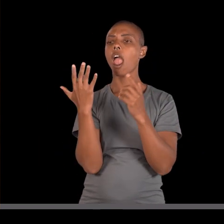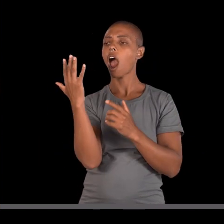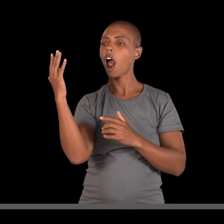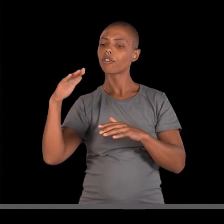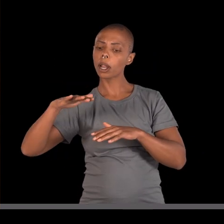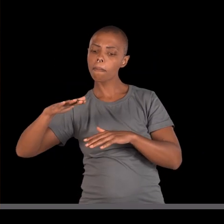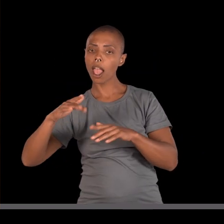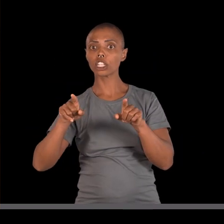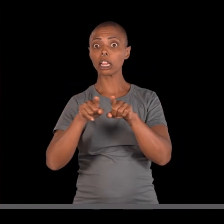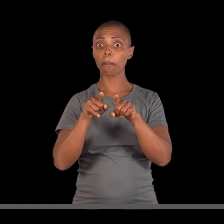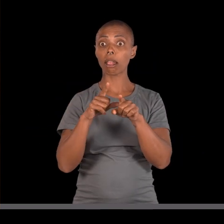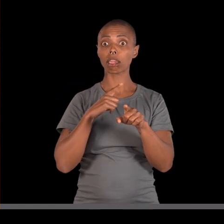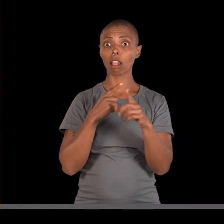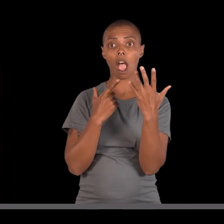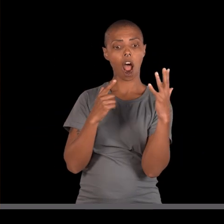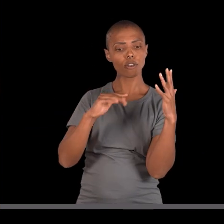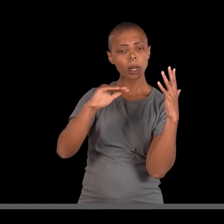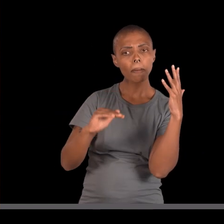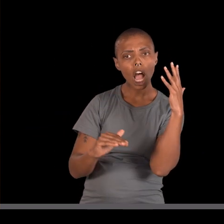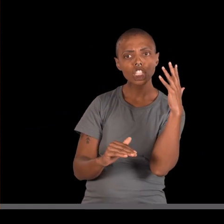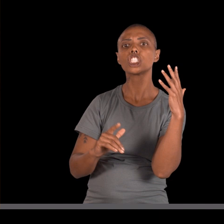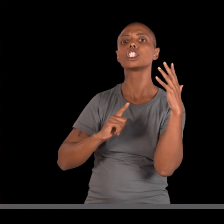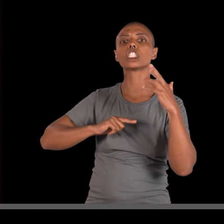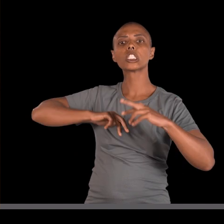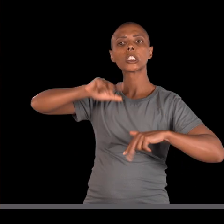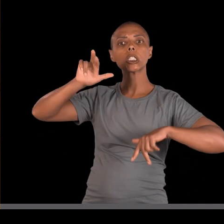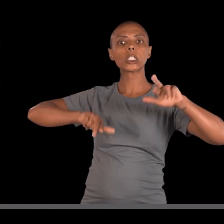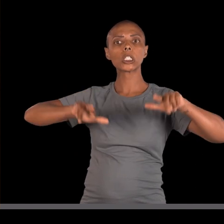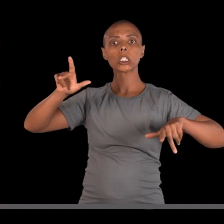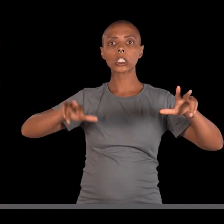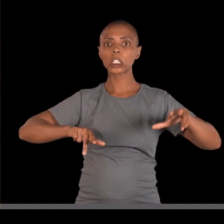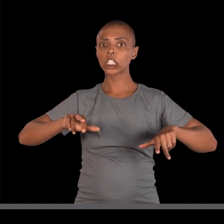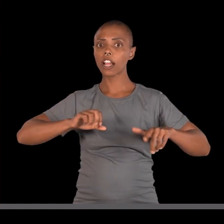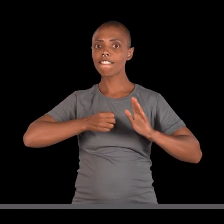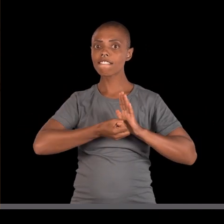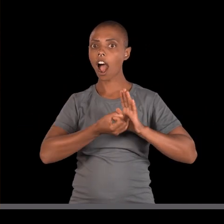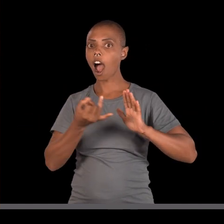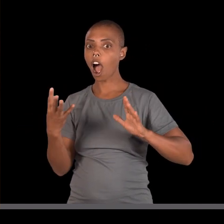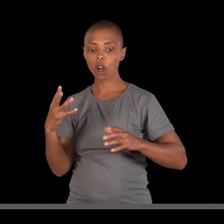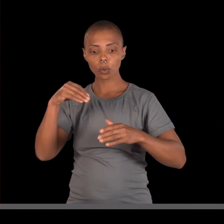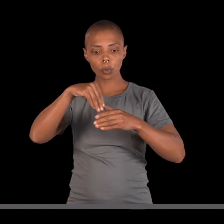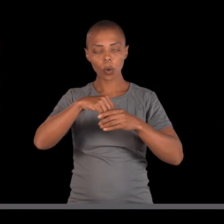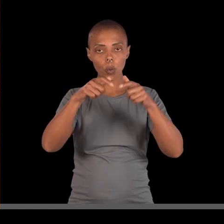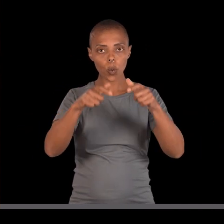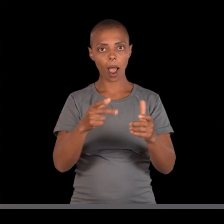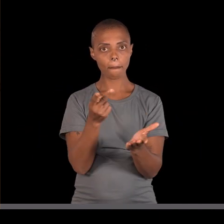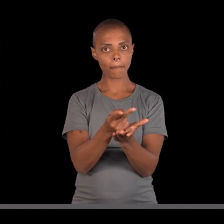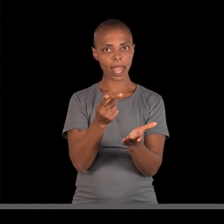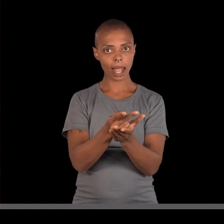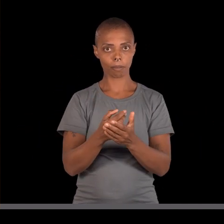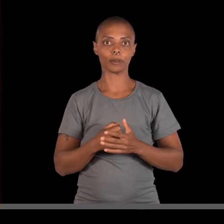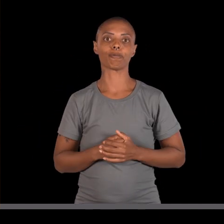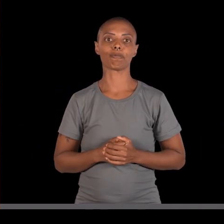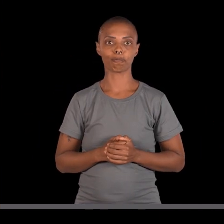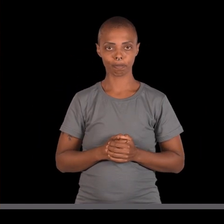árvores médias, árvores pequenas. Então você vai ter vários biomas, né, numa mesma área.